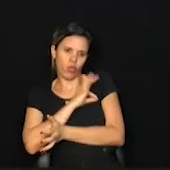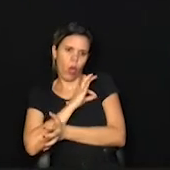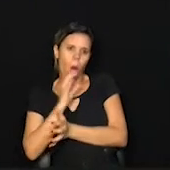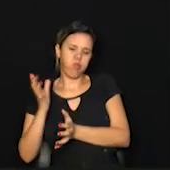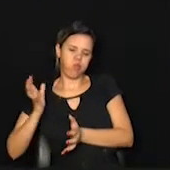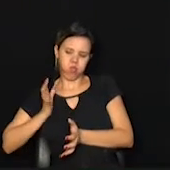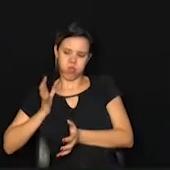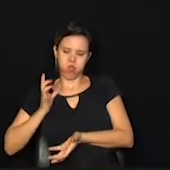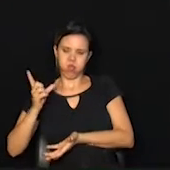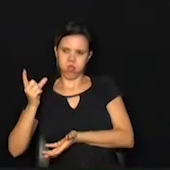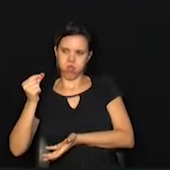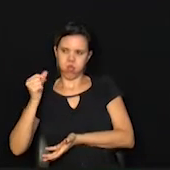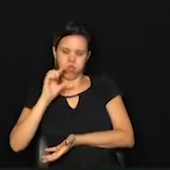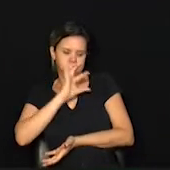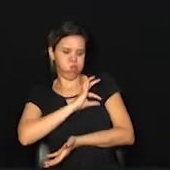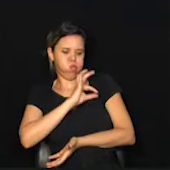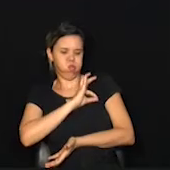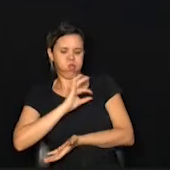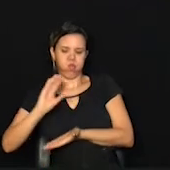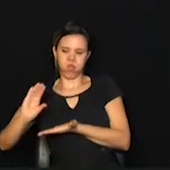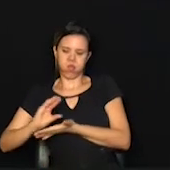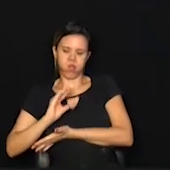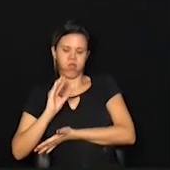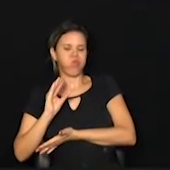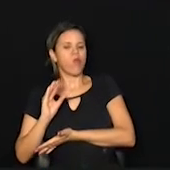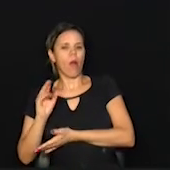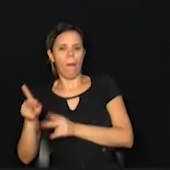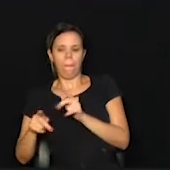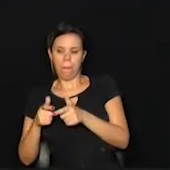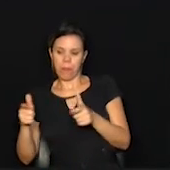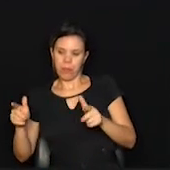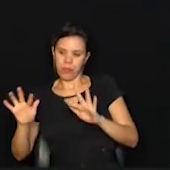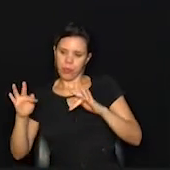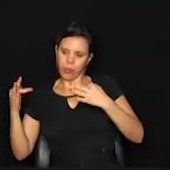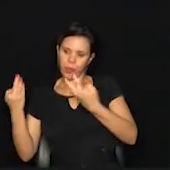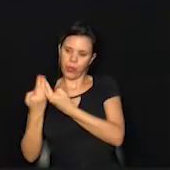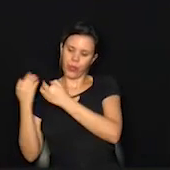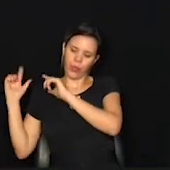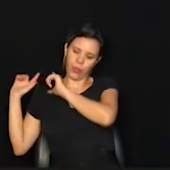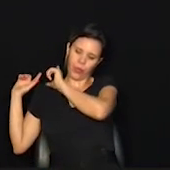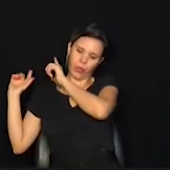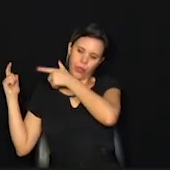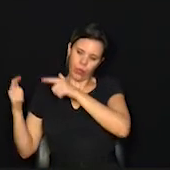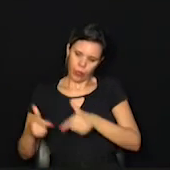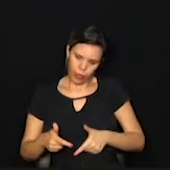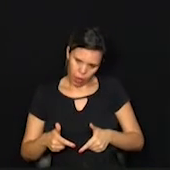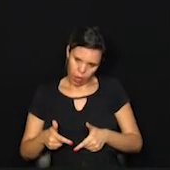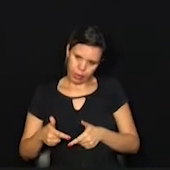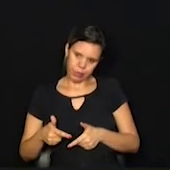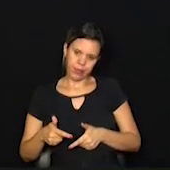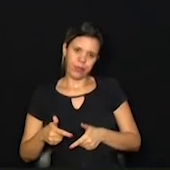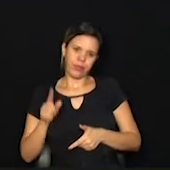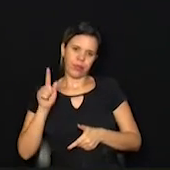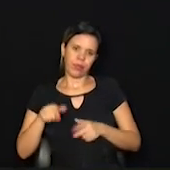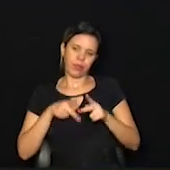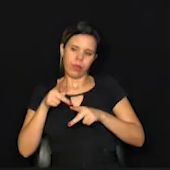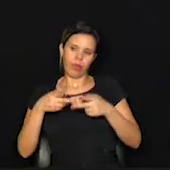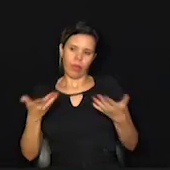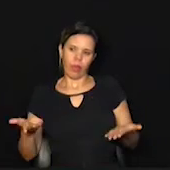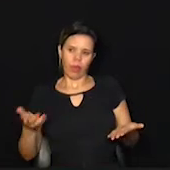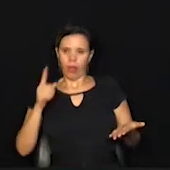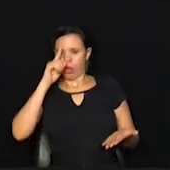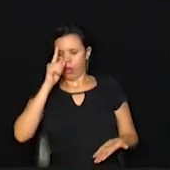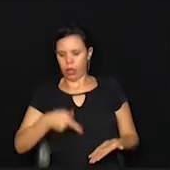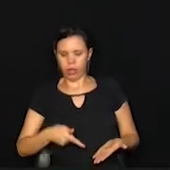dinheiro e recebe muito bem uma parte dela que é de famílias tradicionais Oi e essa gente